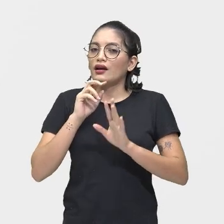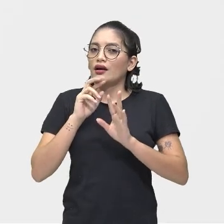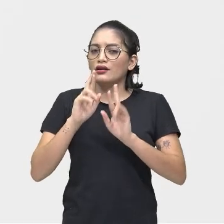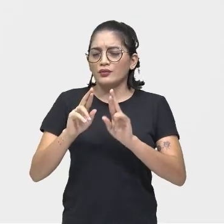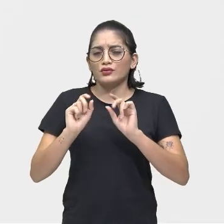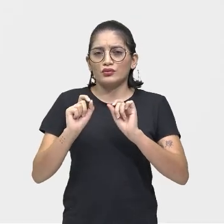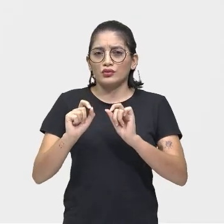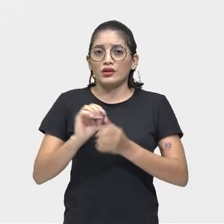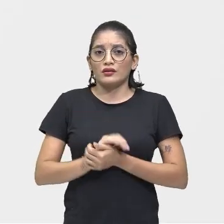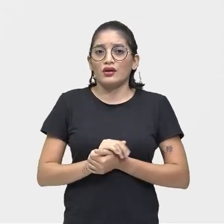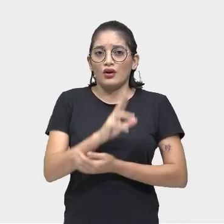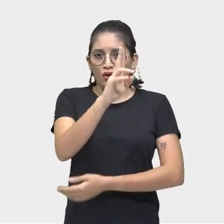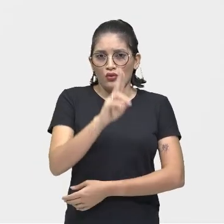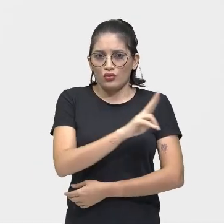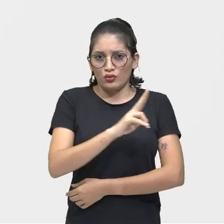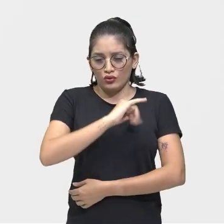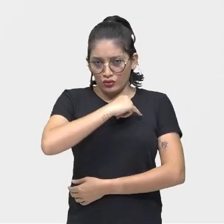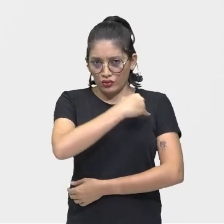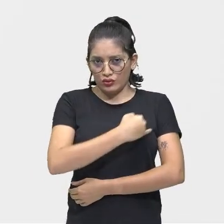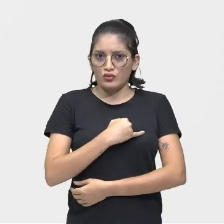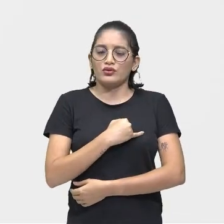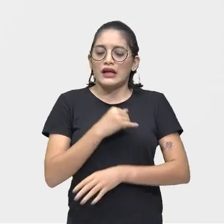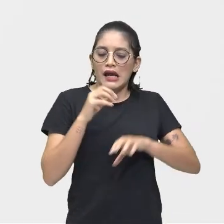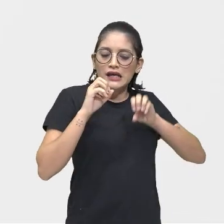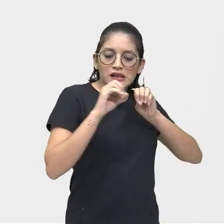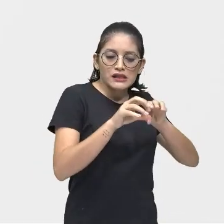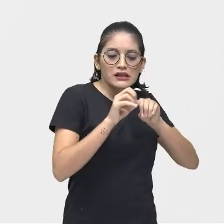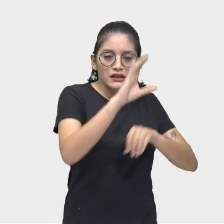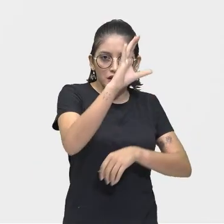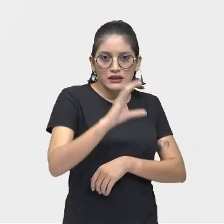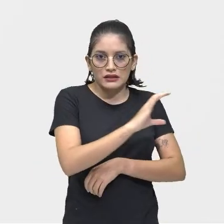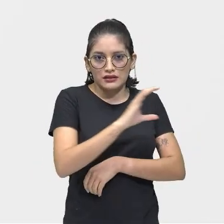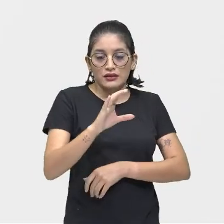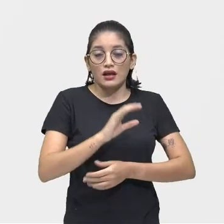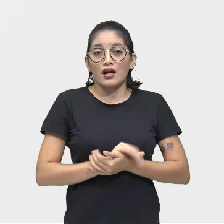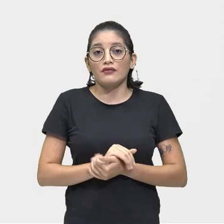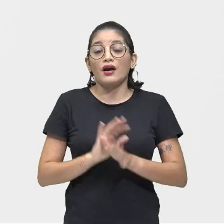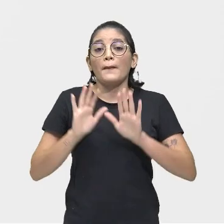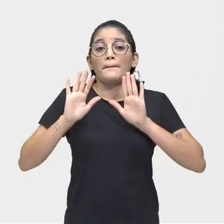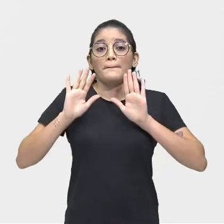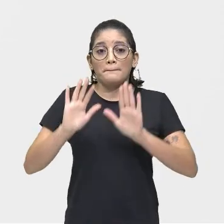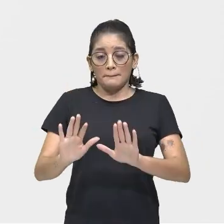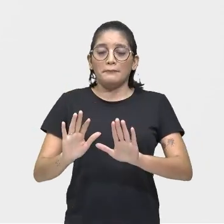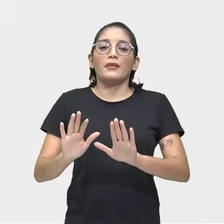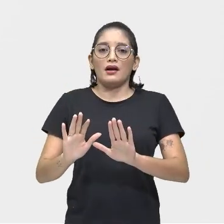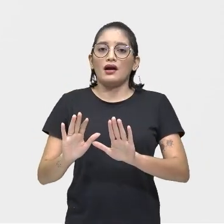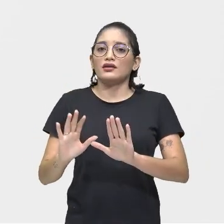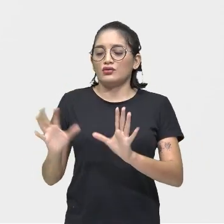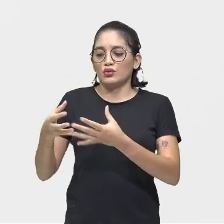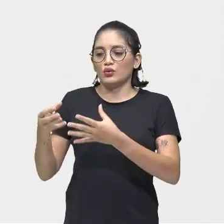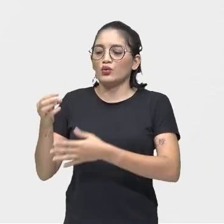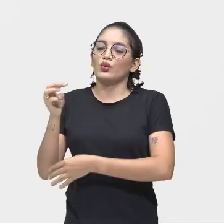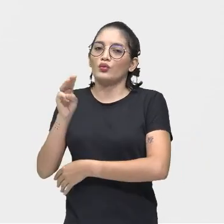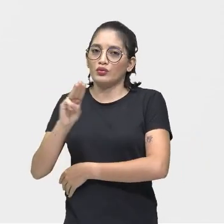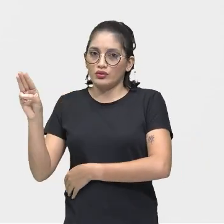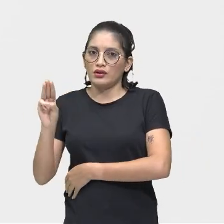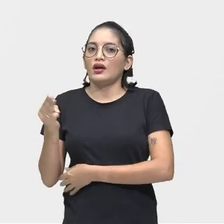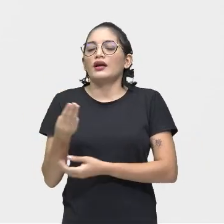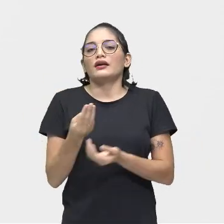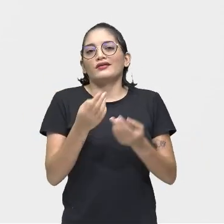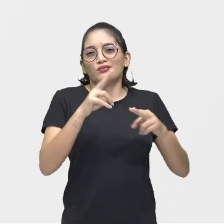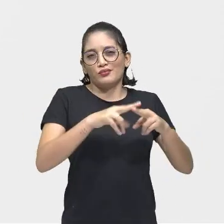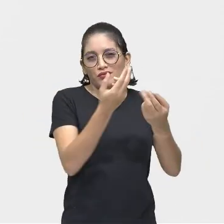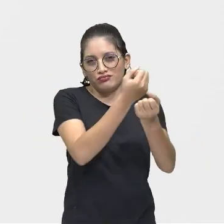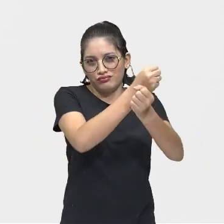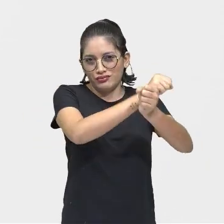que os jesuítas catequizaram enquanto os bandeirantes resolviam escravizar os